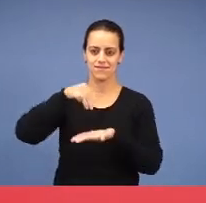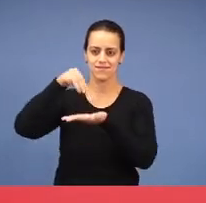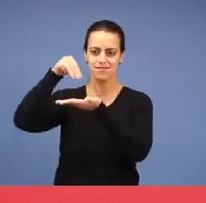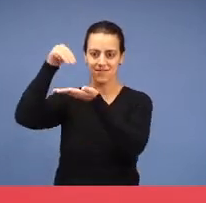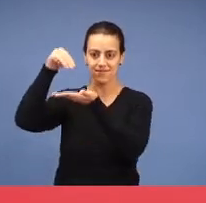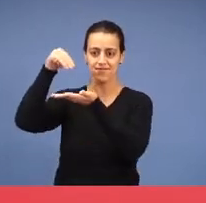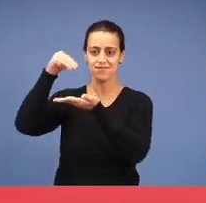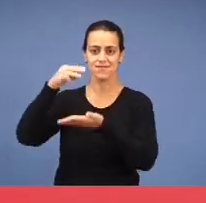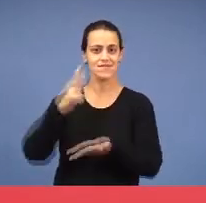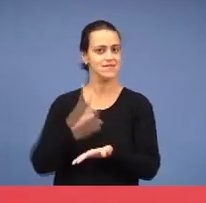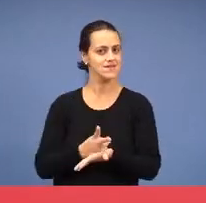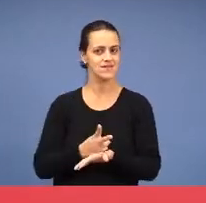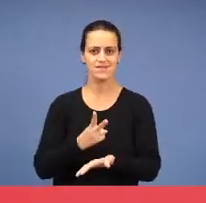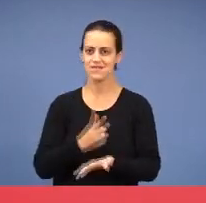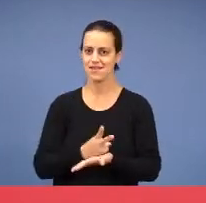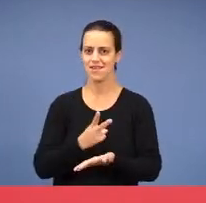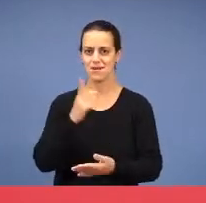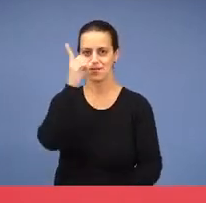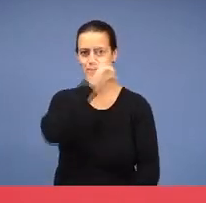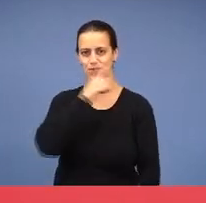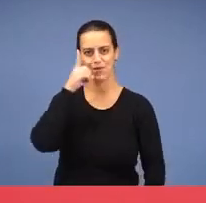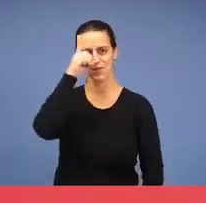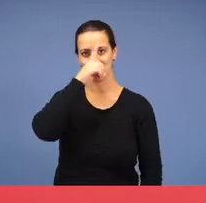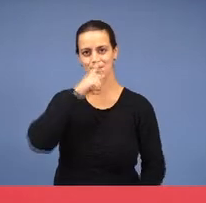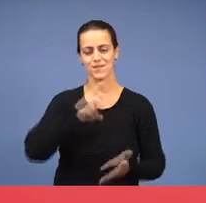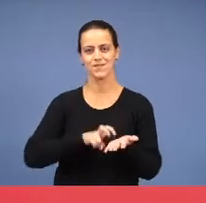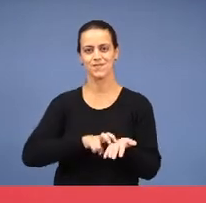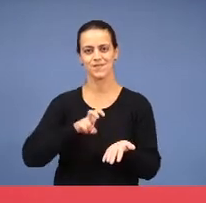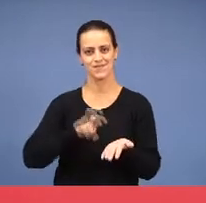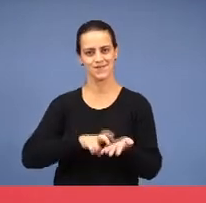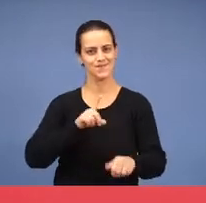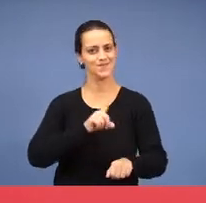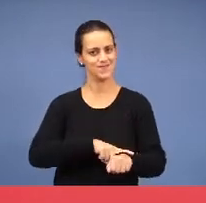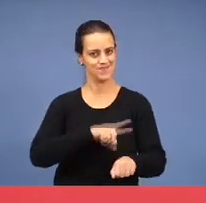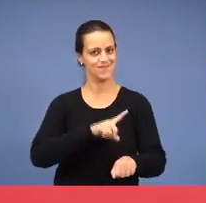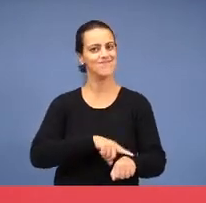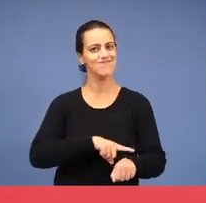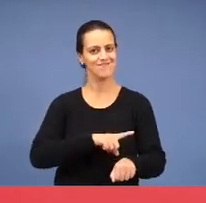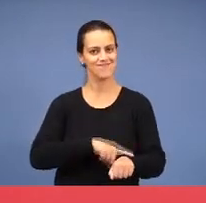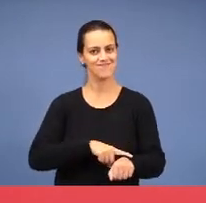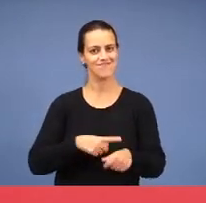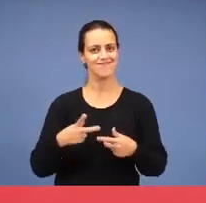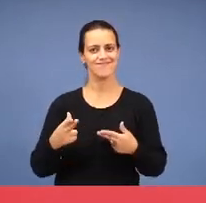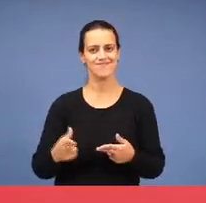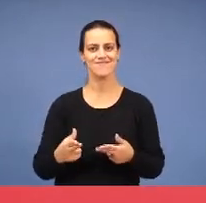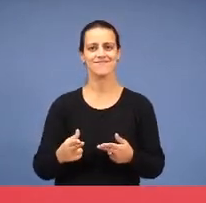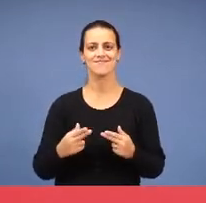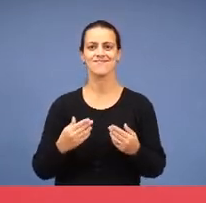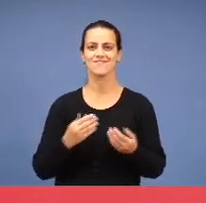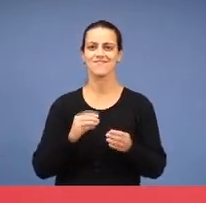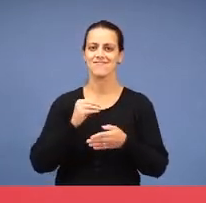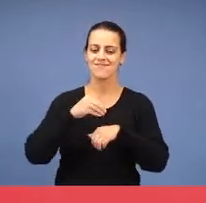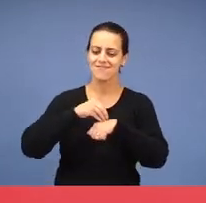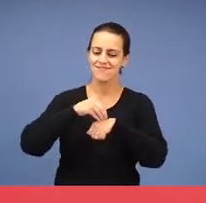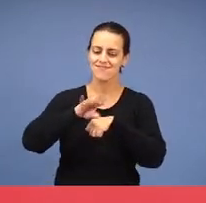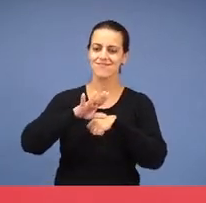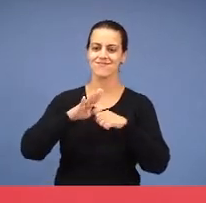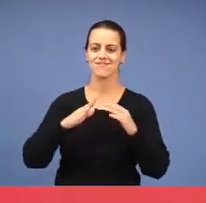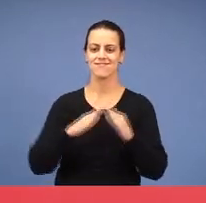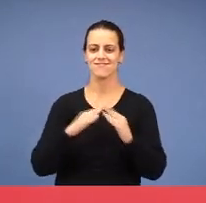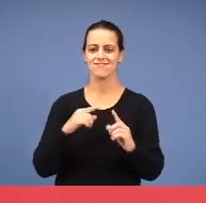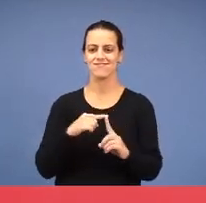que fazemos aos domingos pela manhã, neste horário, para as nossas igrejas. E